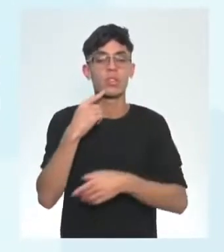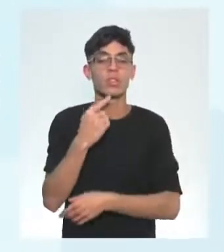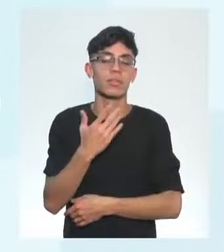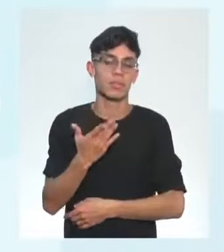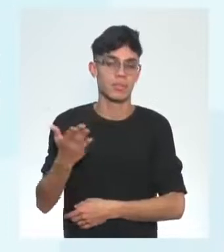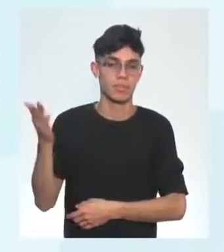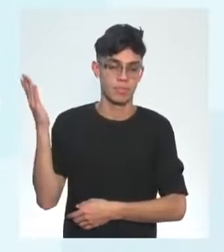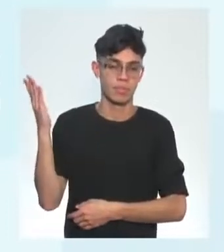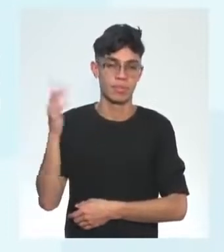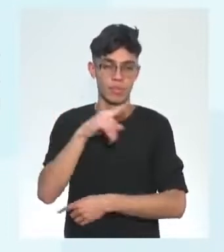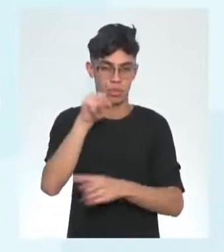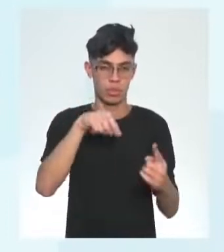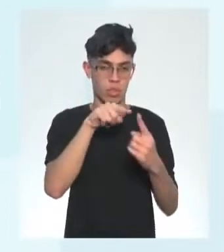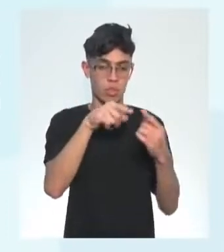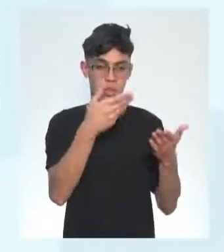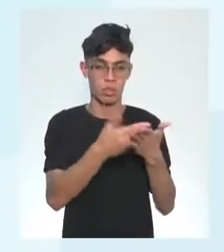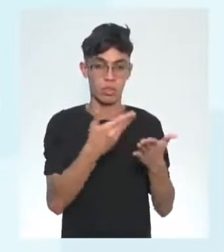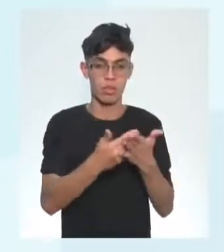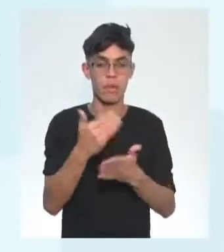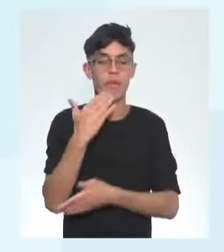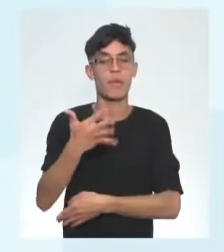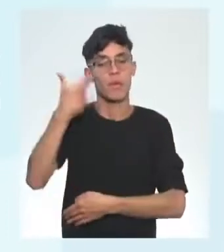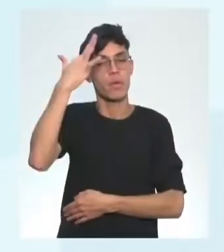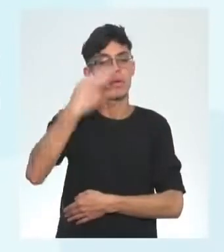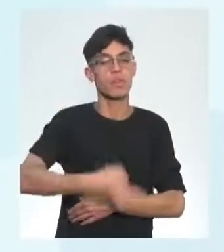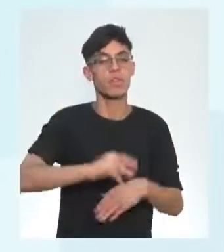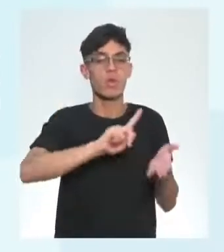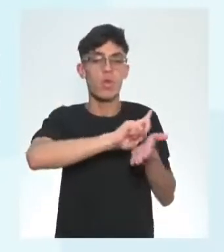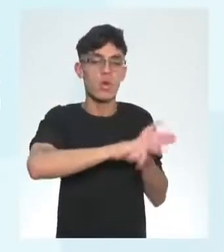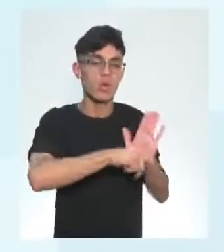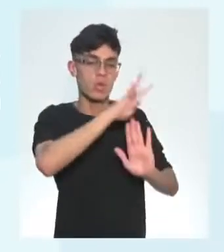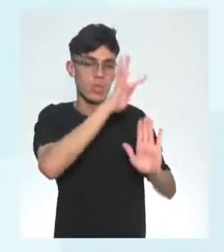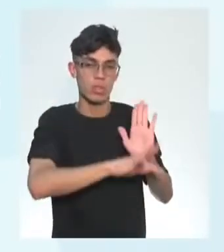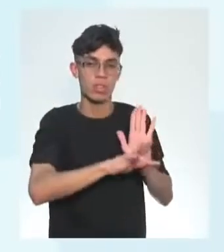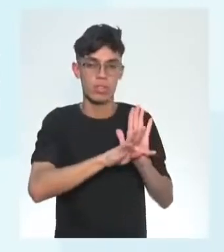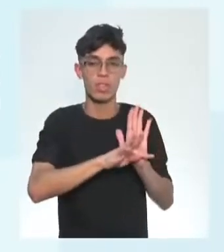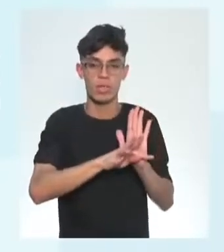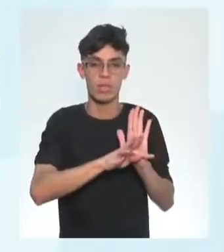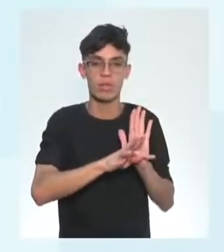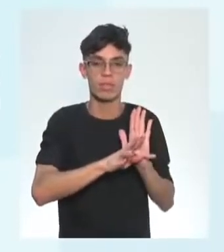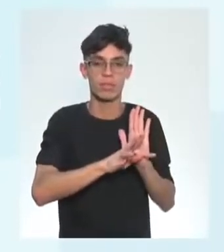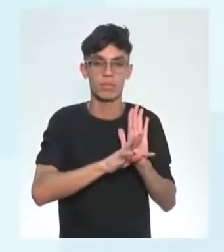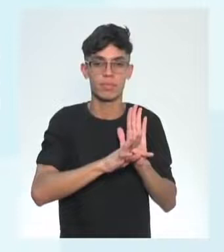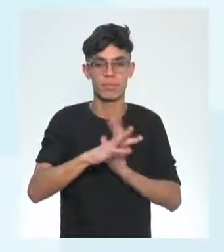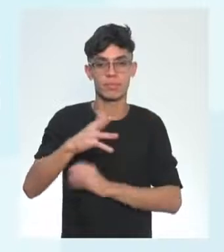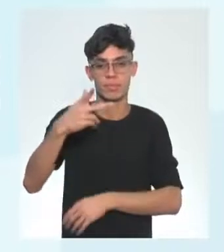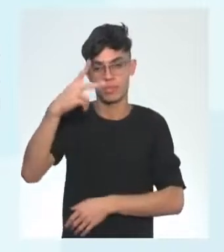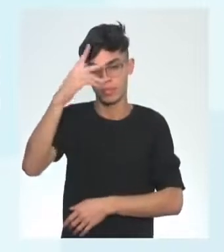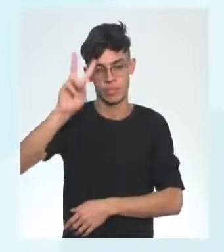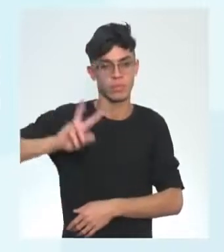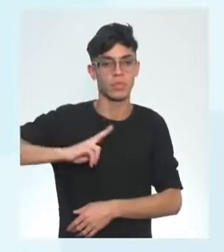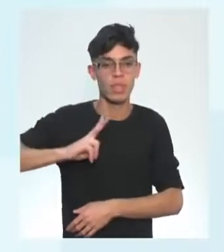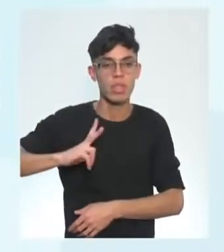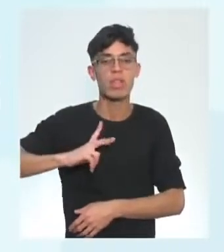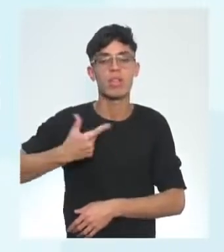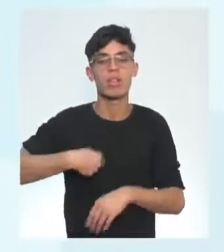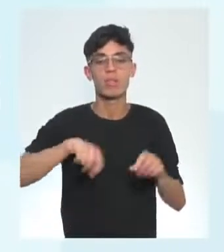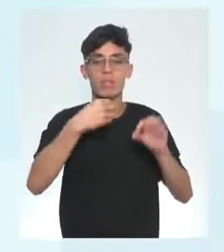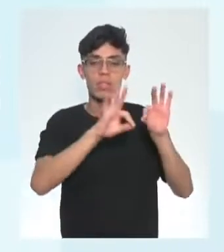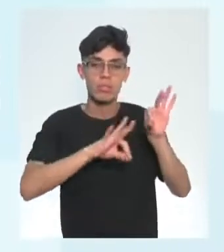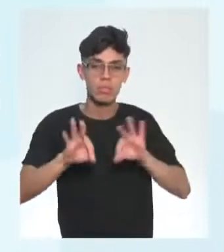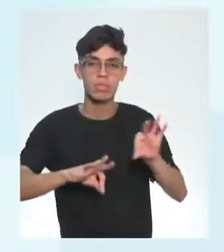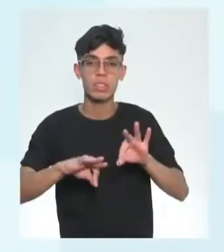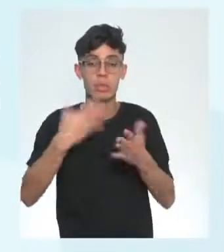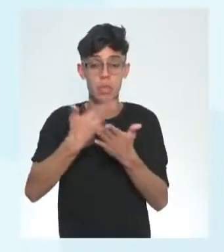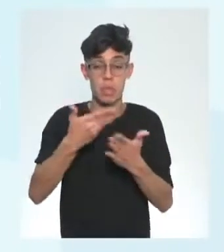lá. Os objetivos da aula: compreender o gênero textual, relato pessoal, produzir um relato pessoal com base nos